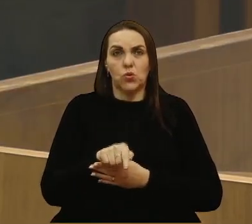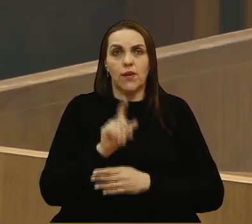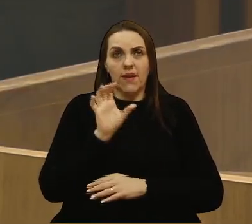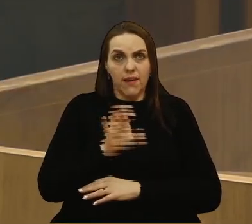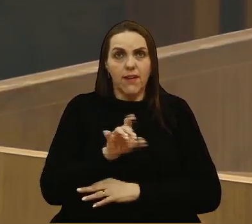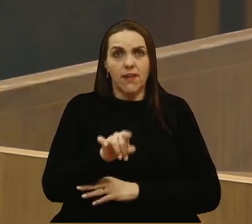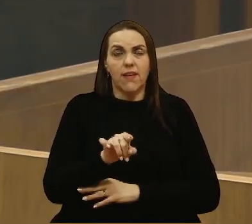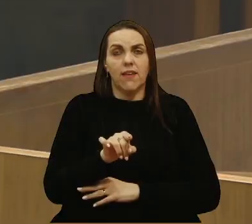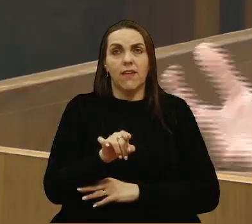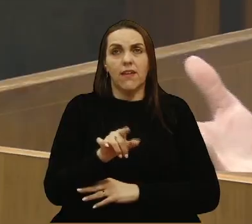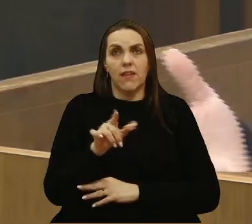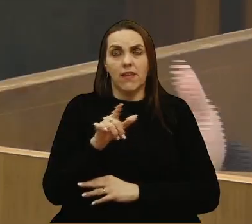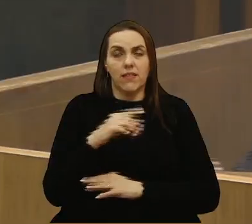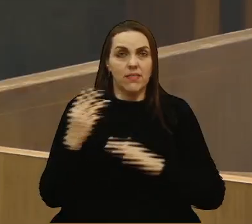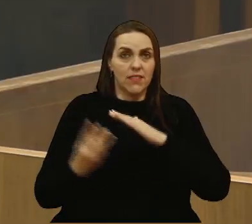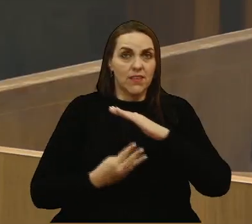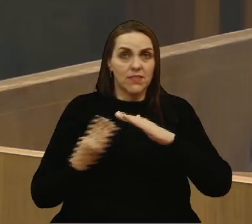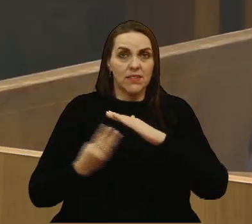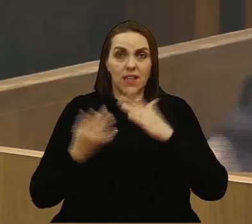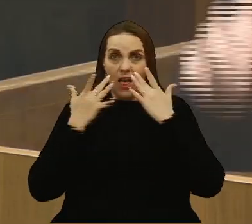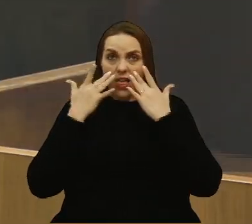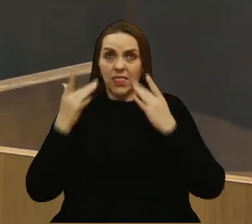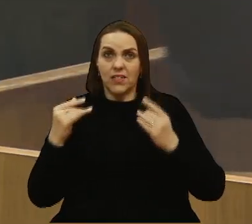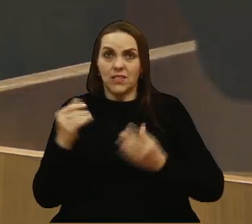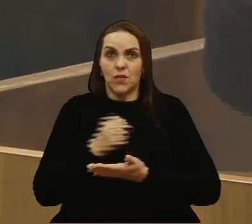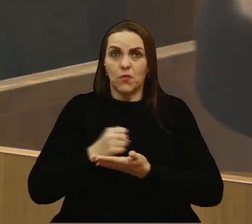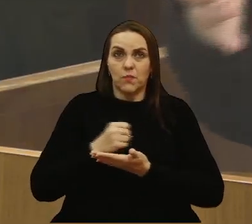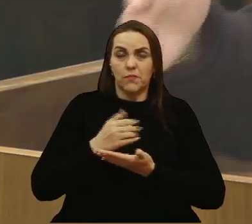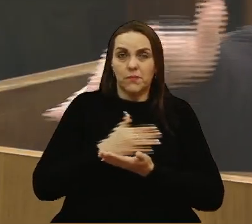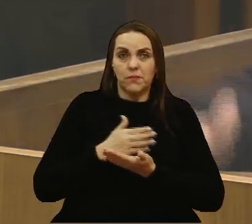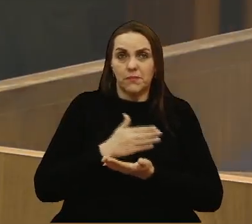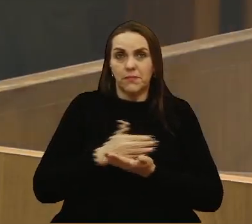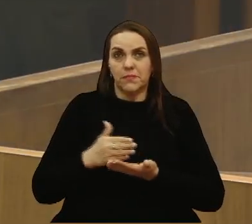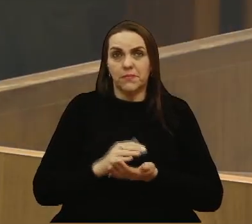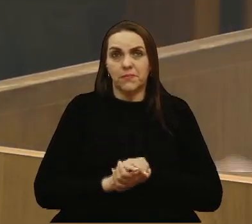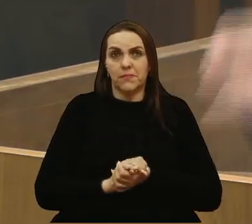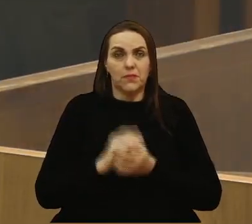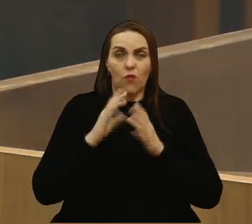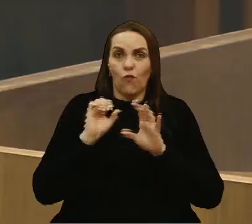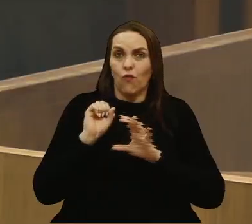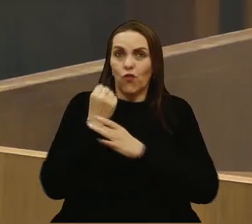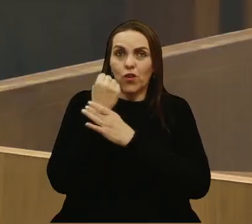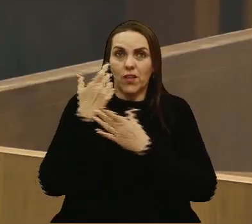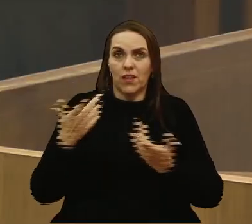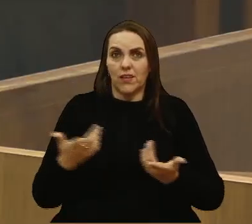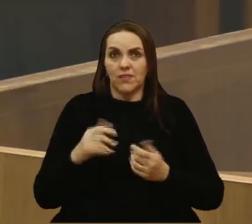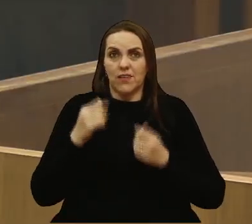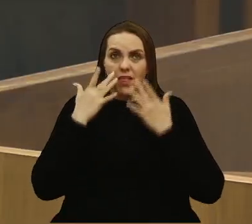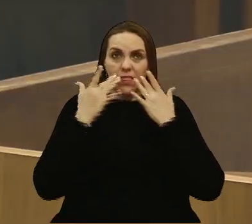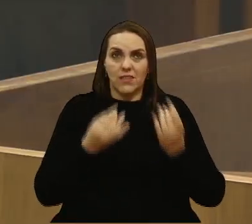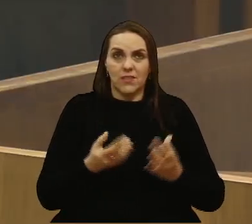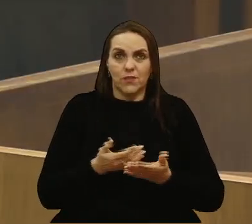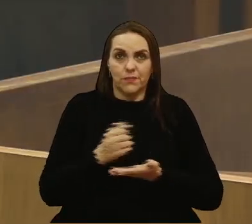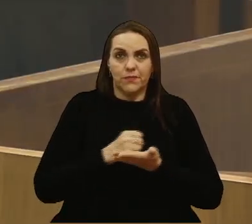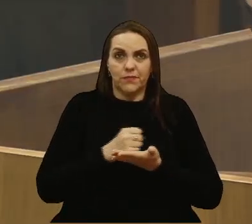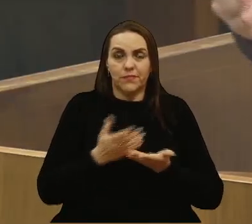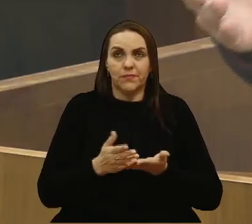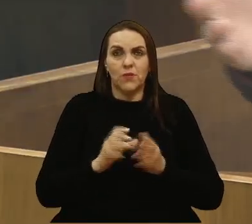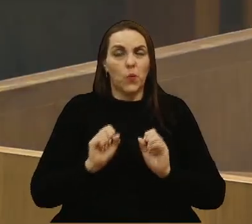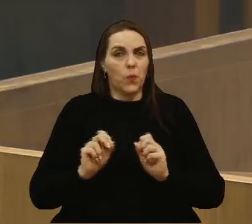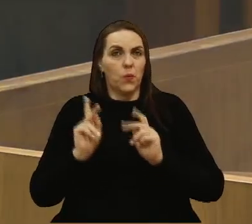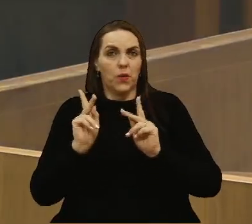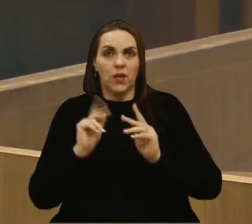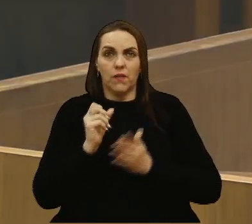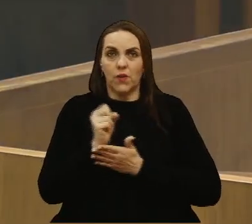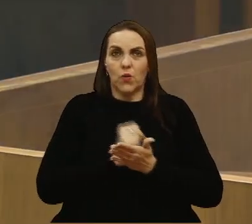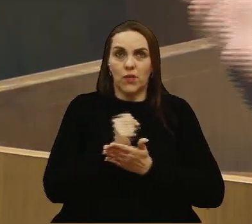é para terceirizar a atenção primária. Porque não fortalece a atenção primária. Nós aqui estávamos dizendo, beleza, vamos